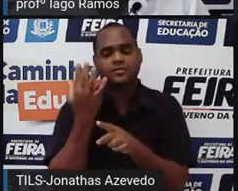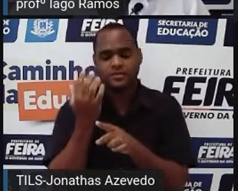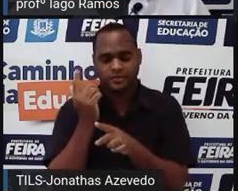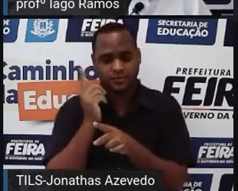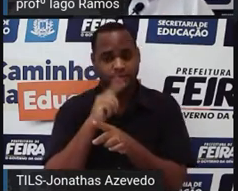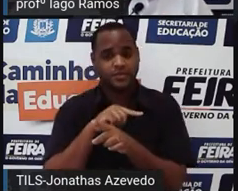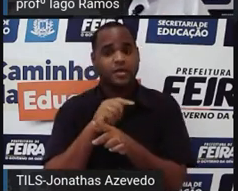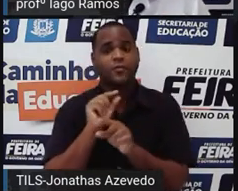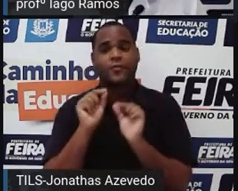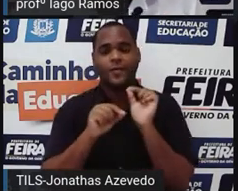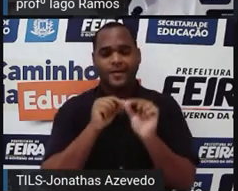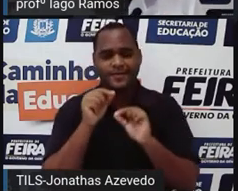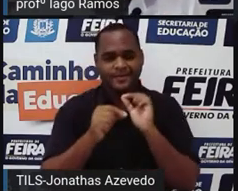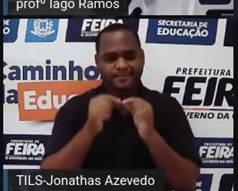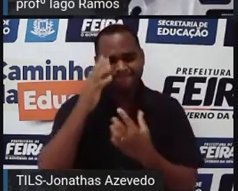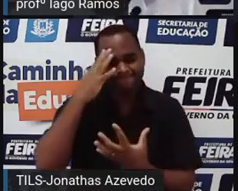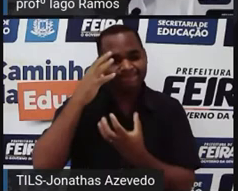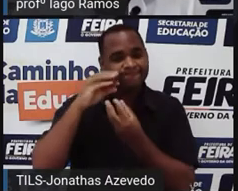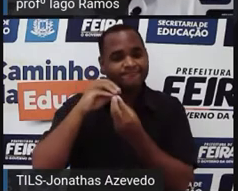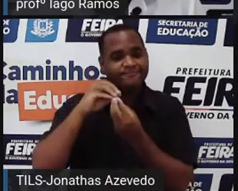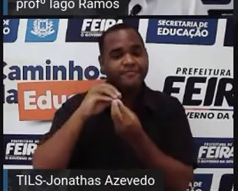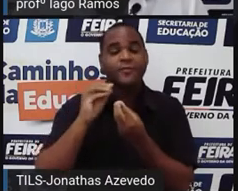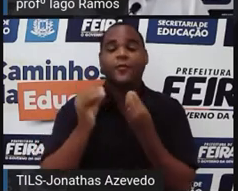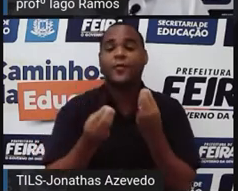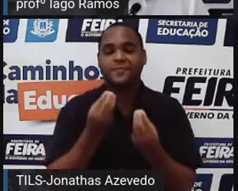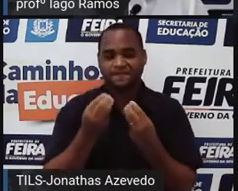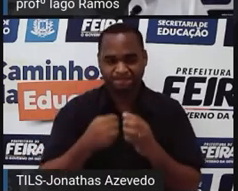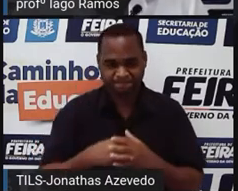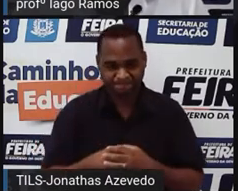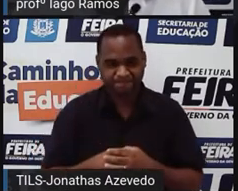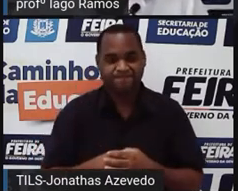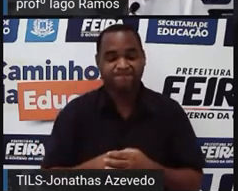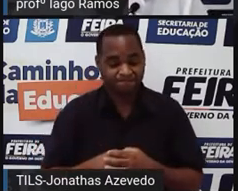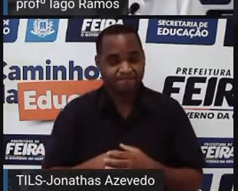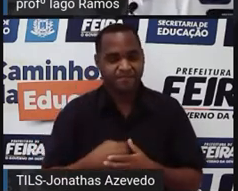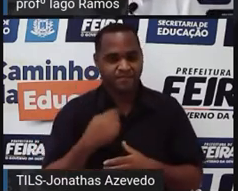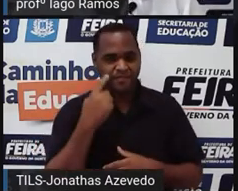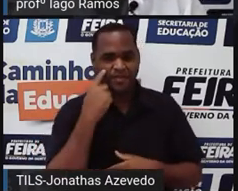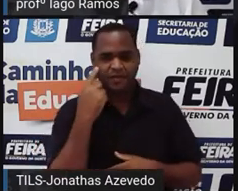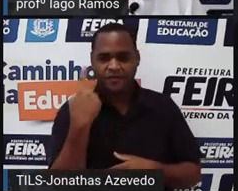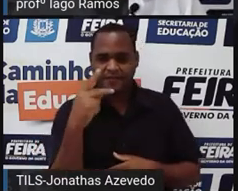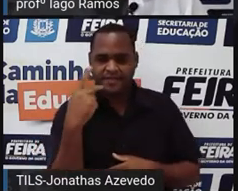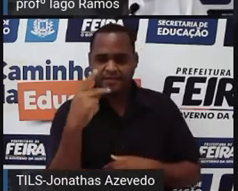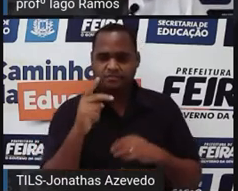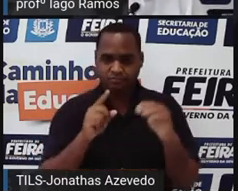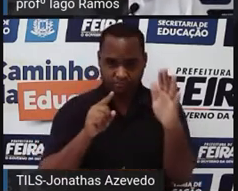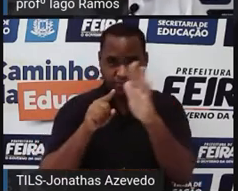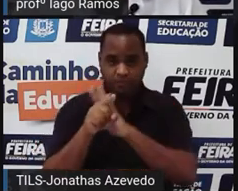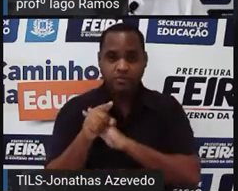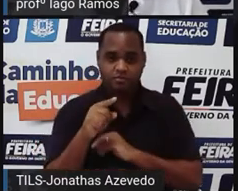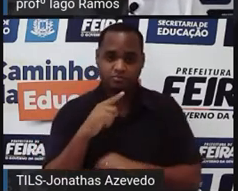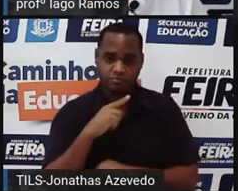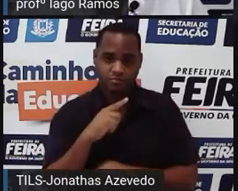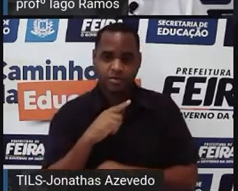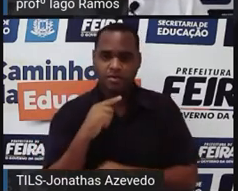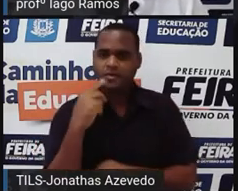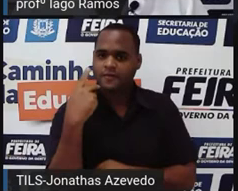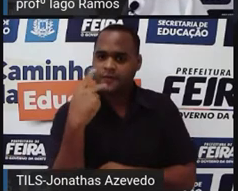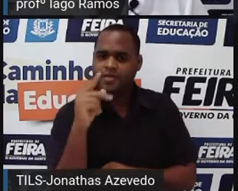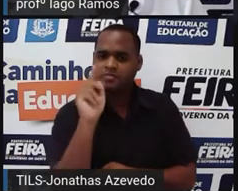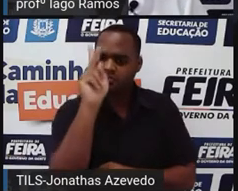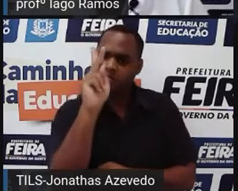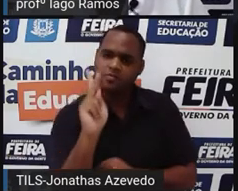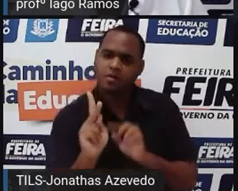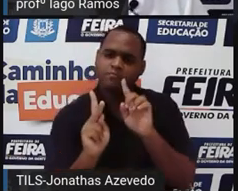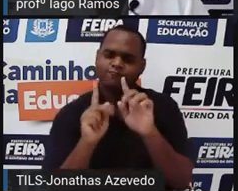entendi até esse momento da aula. Vamos fazer assim, ó, você vai fazer essa pergunta, tá? Você vai parar agora e